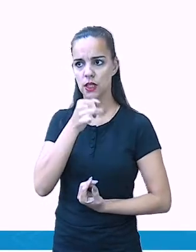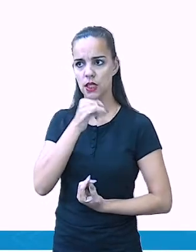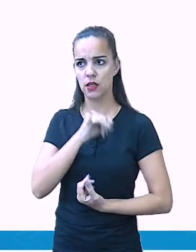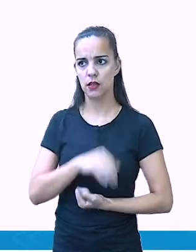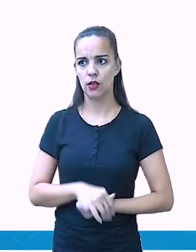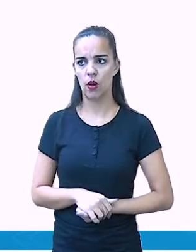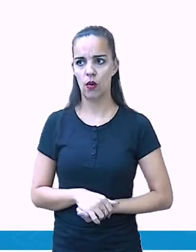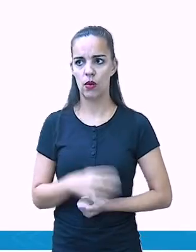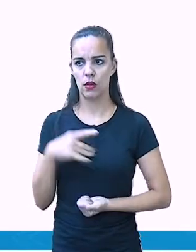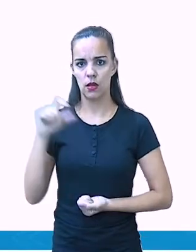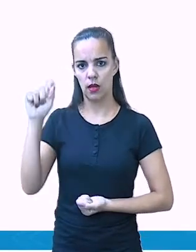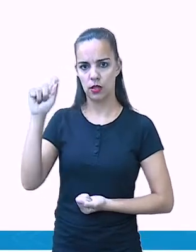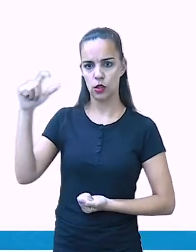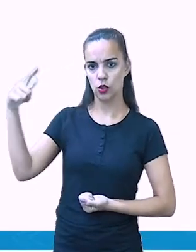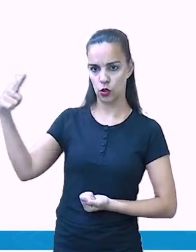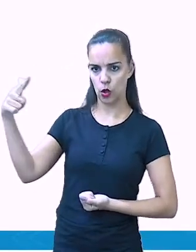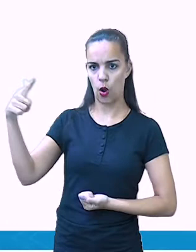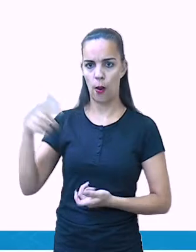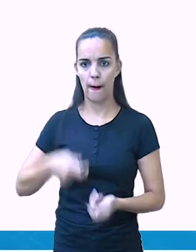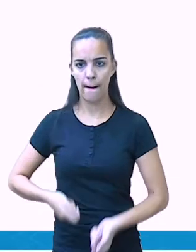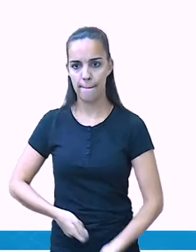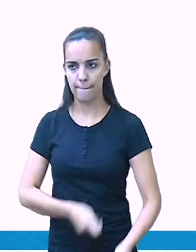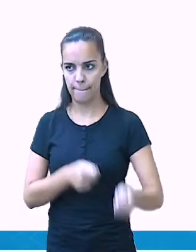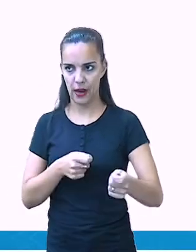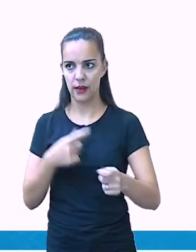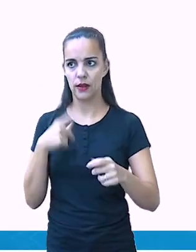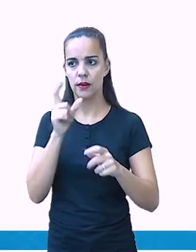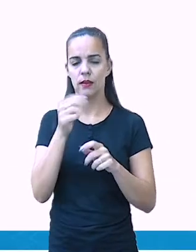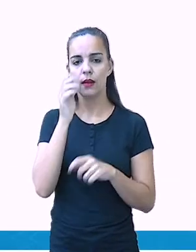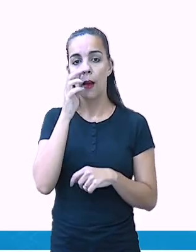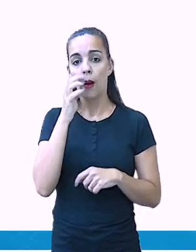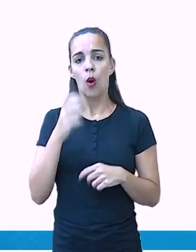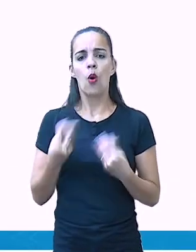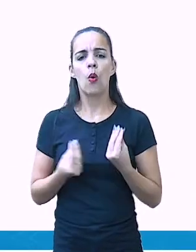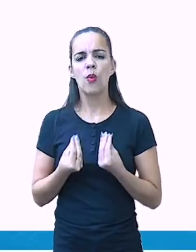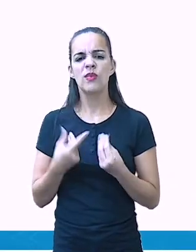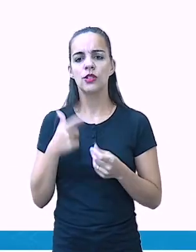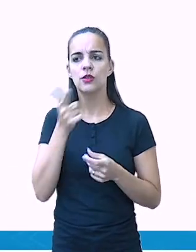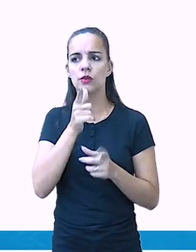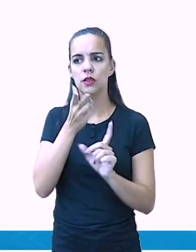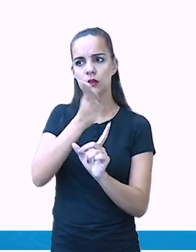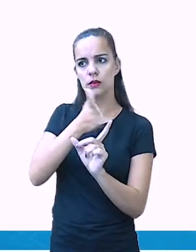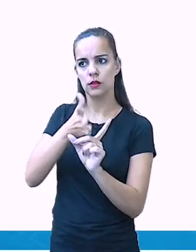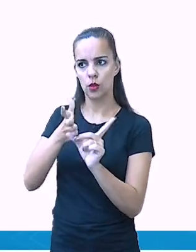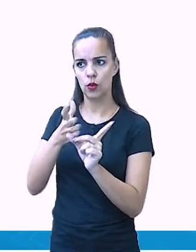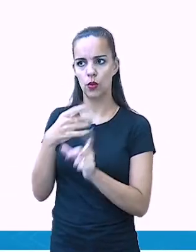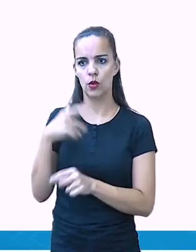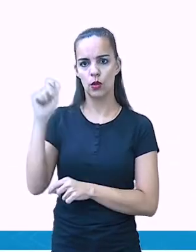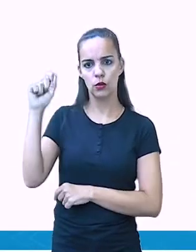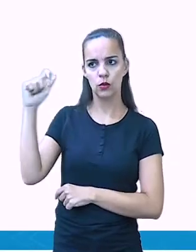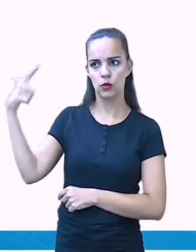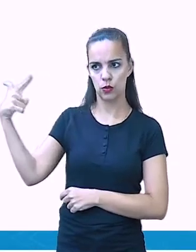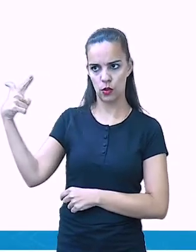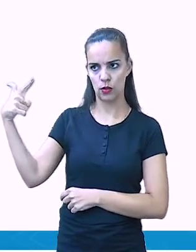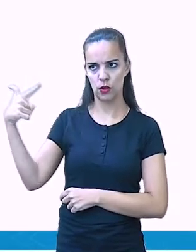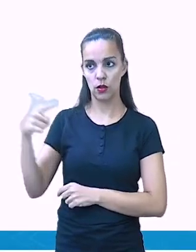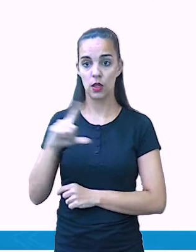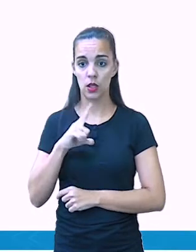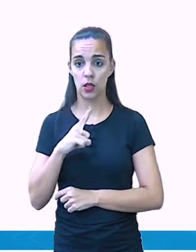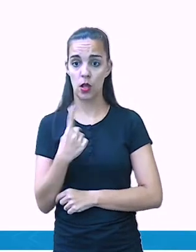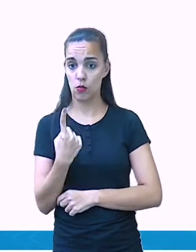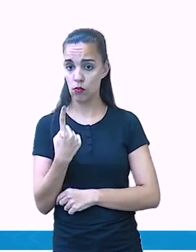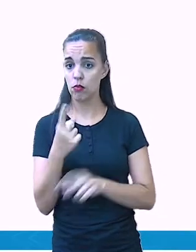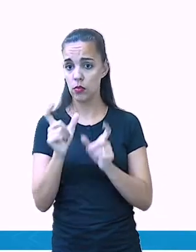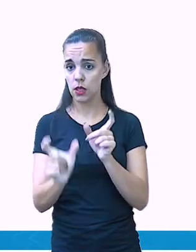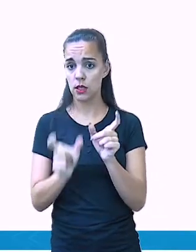falou. Sol e pá. Vamos separar a palavra sol em sílabas? Então vamos lá. Sol, uma sílaba